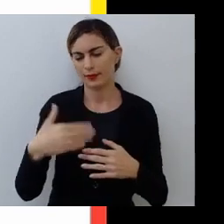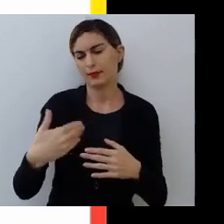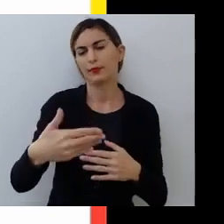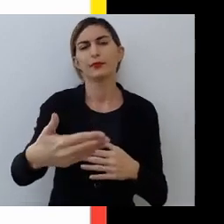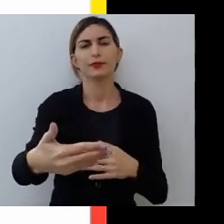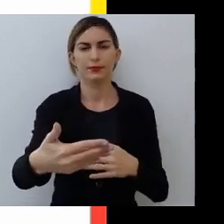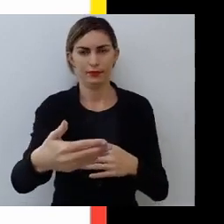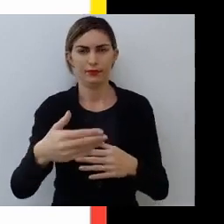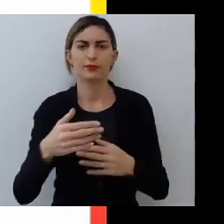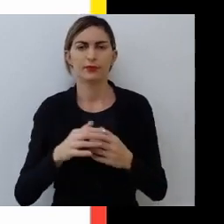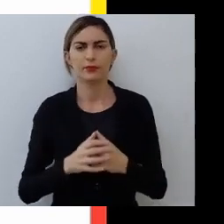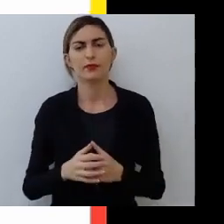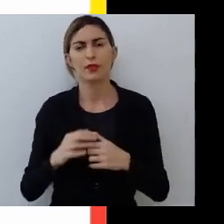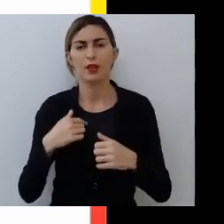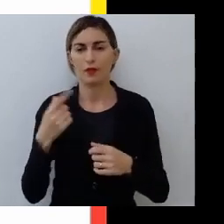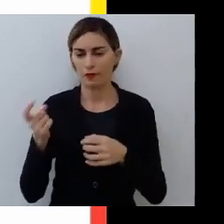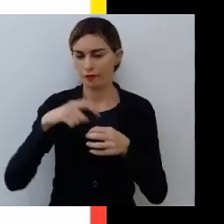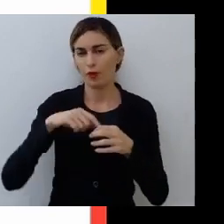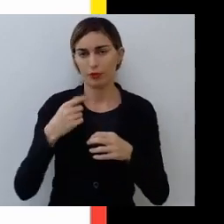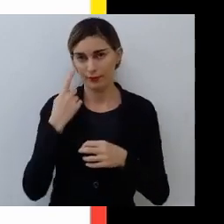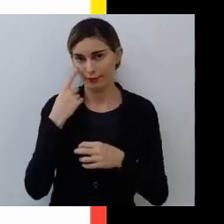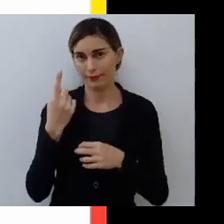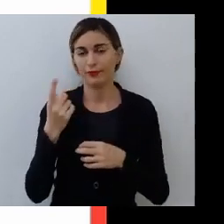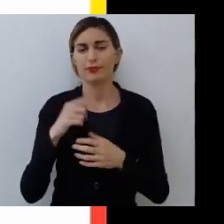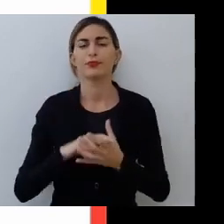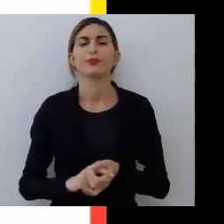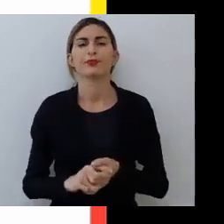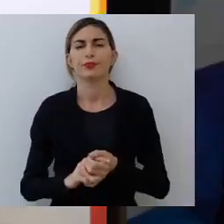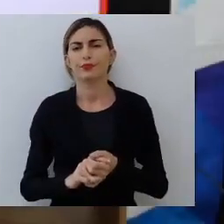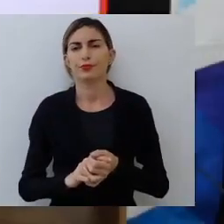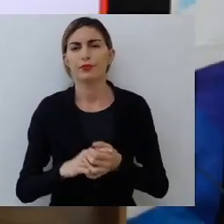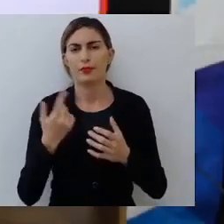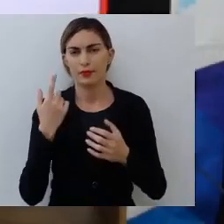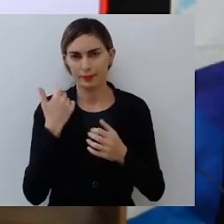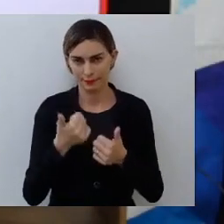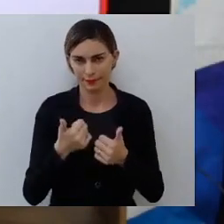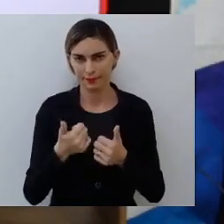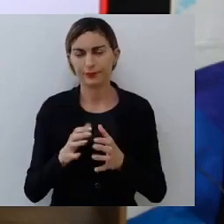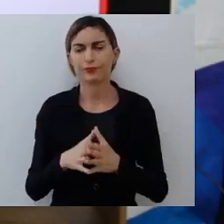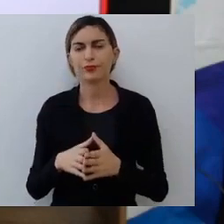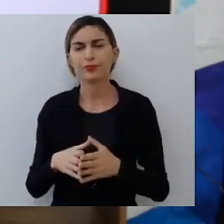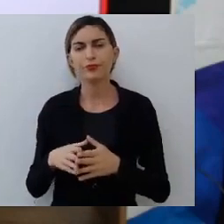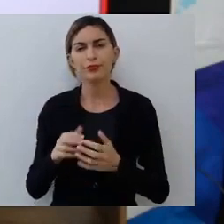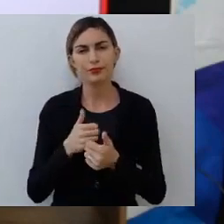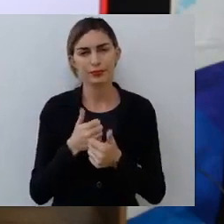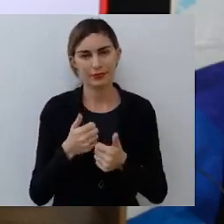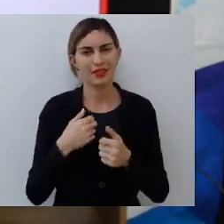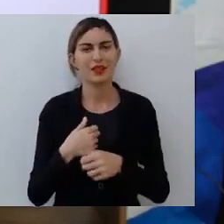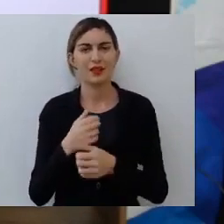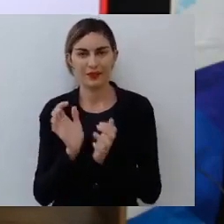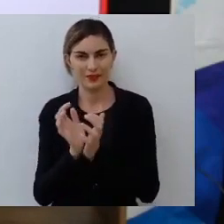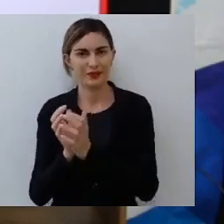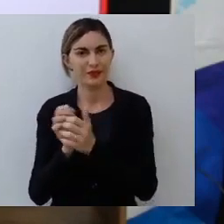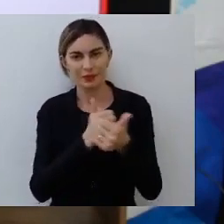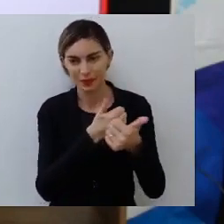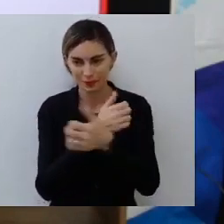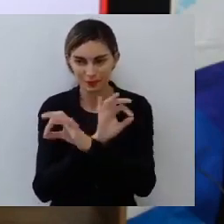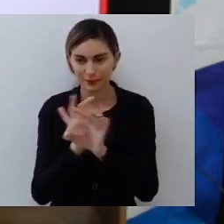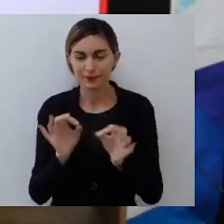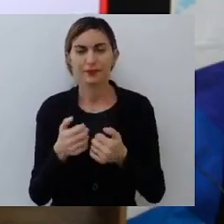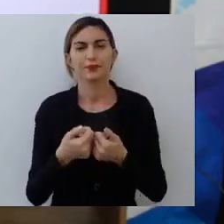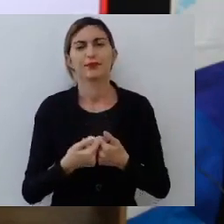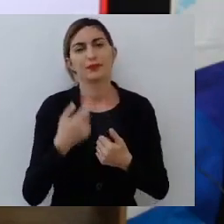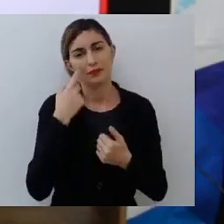de hominização. Volta aqui pro tio. Voltou? Show! Essa equipe é show demais, tá?